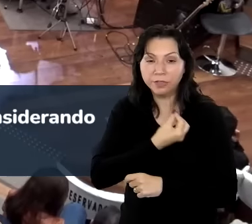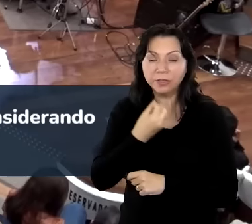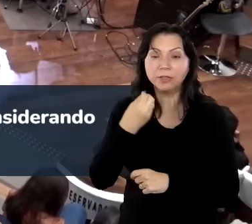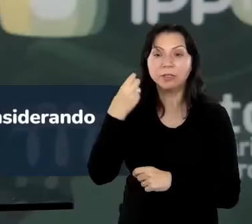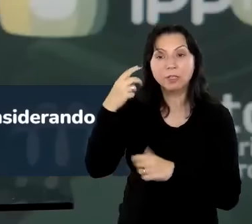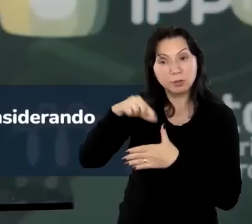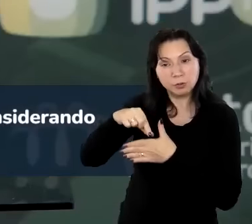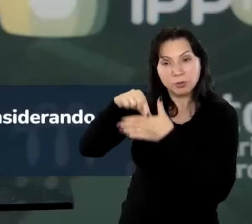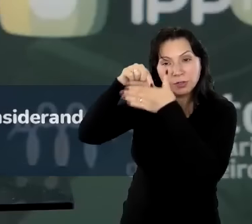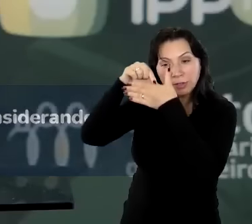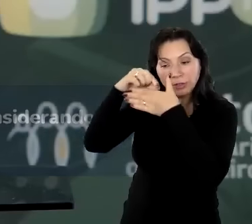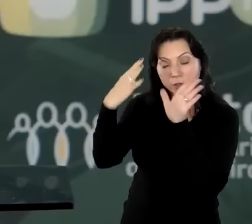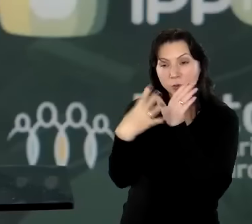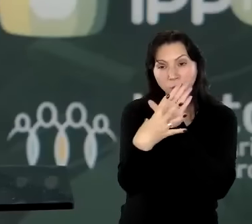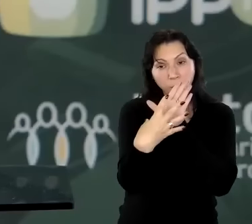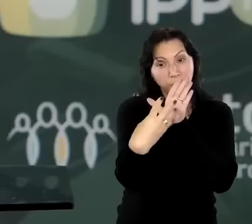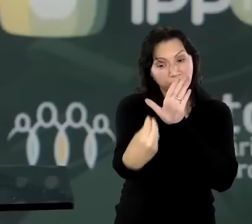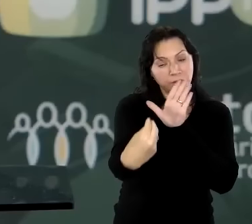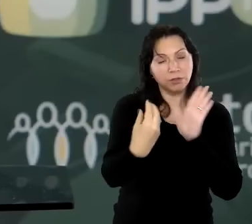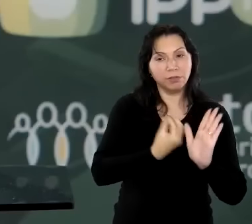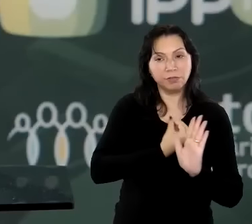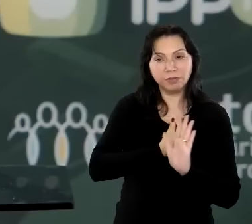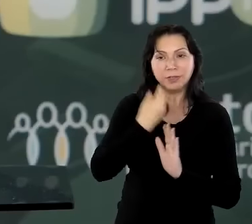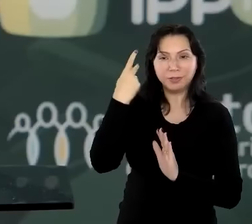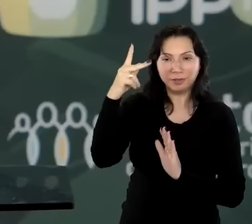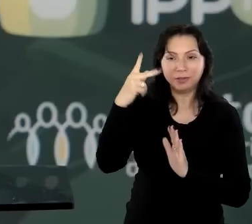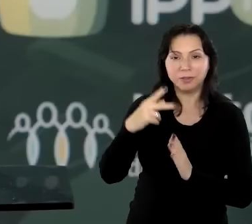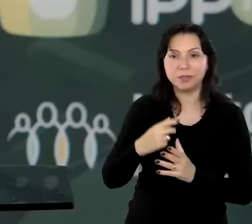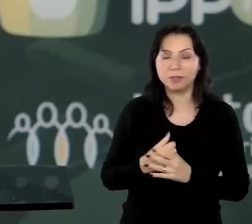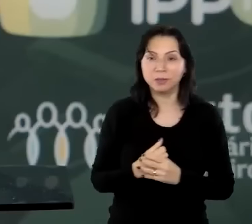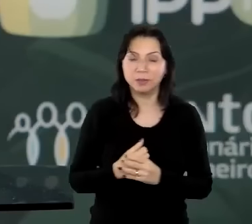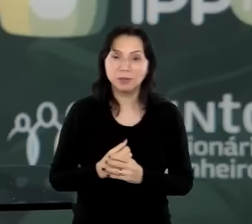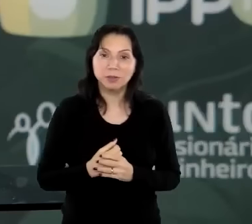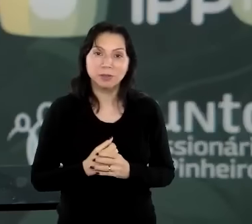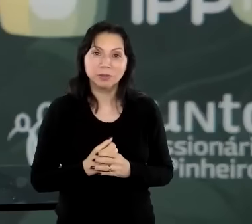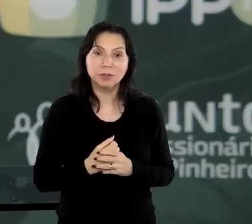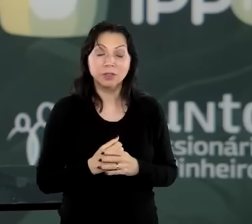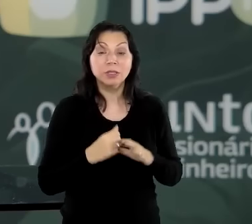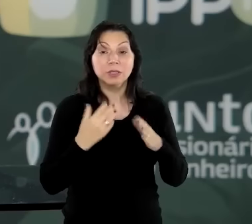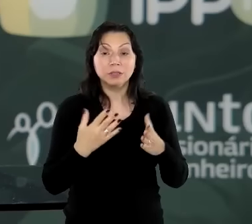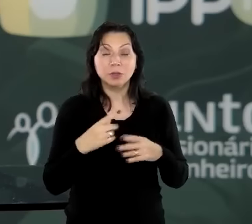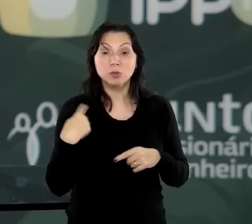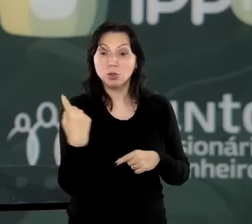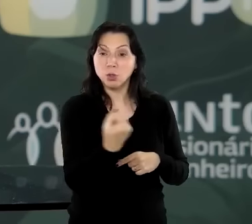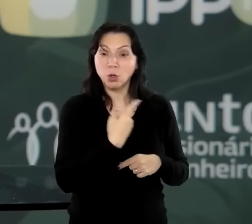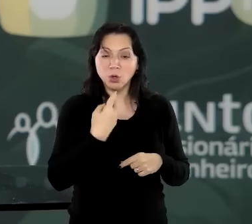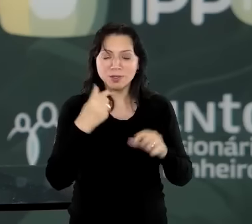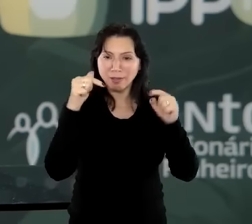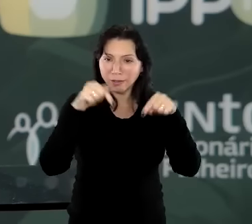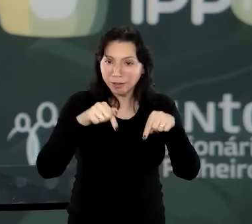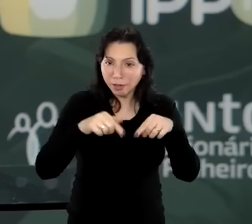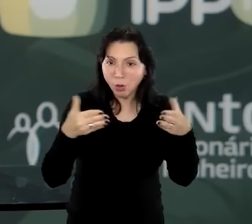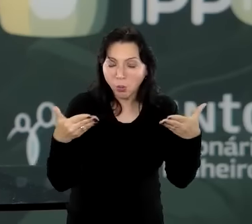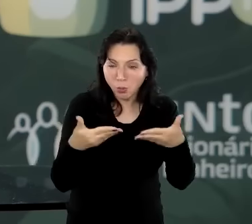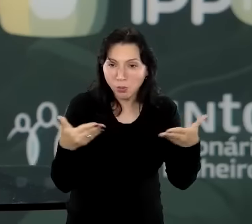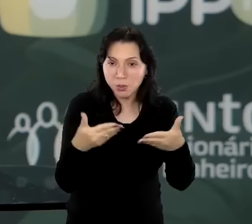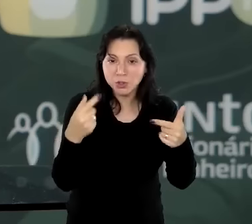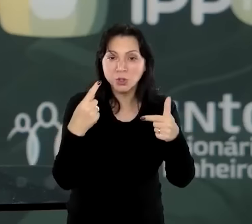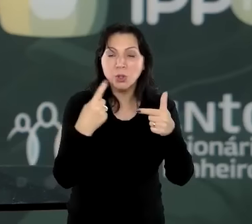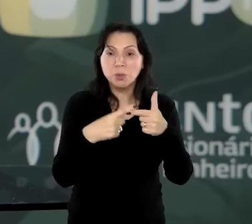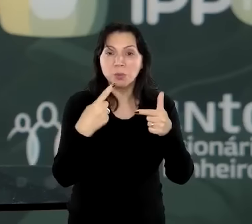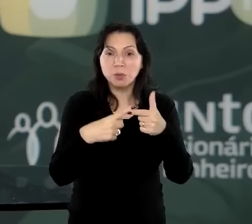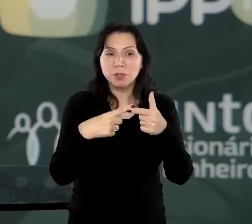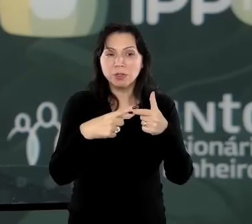tiveram. Todos nós estamos aqui hoje porque um dia alguém investiu na nossa vida espiritual. Seja o nosso